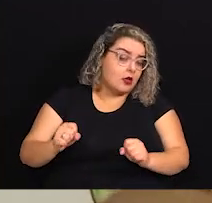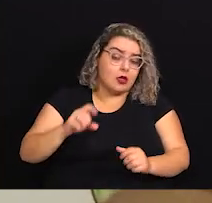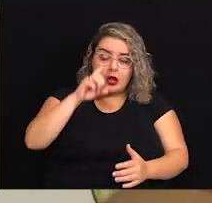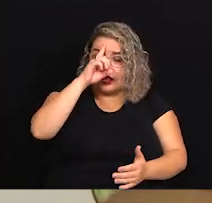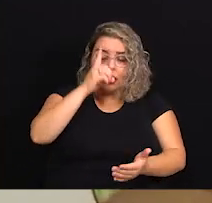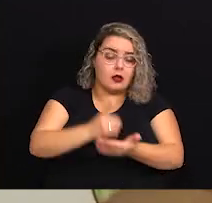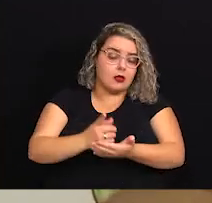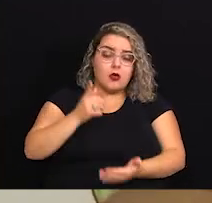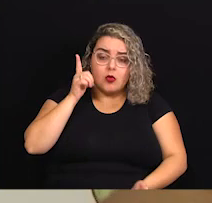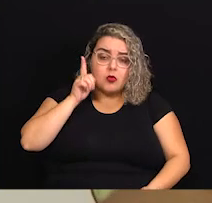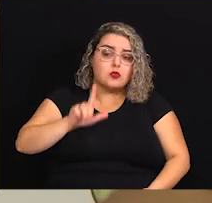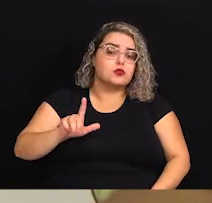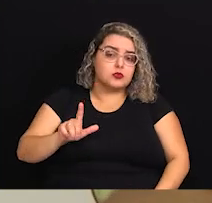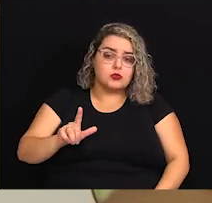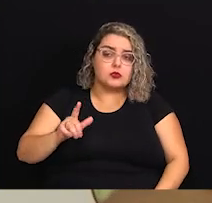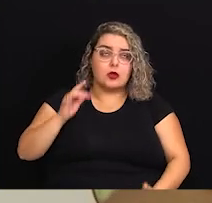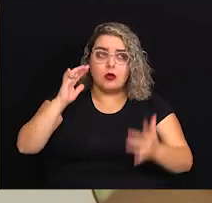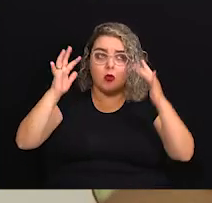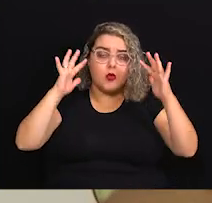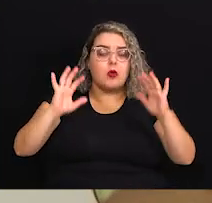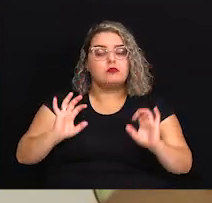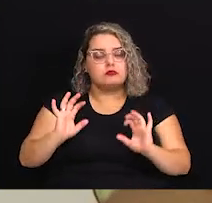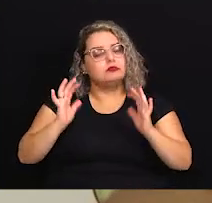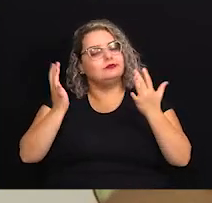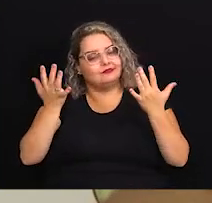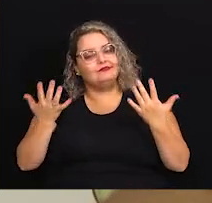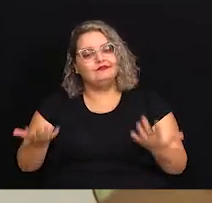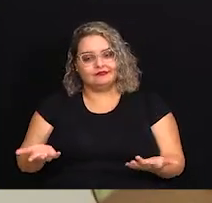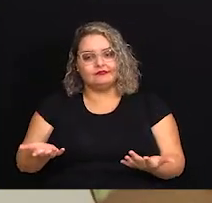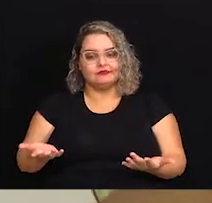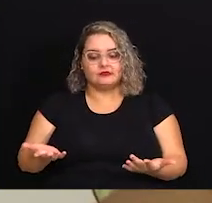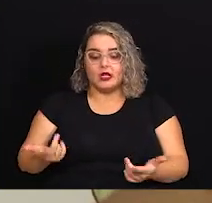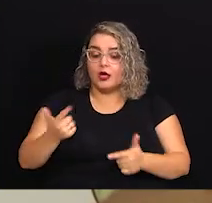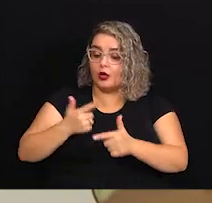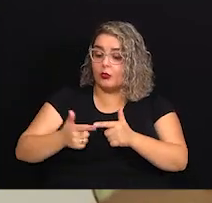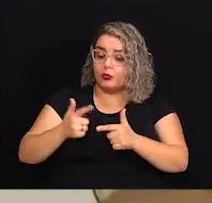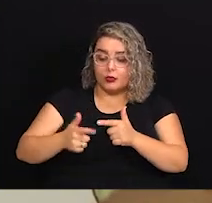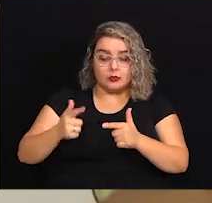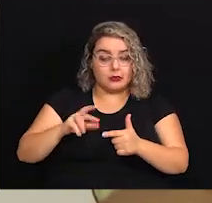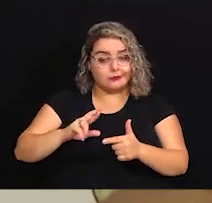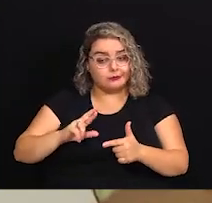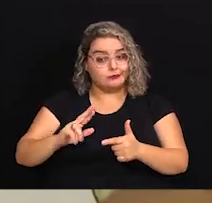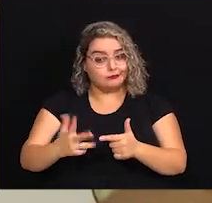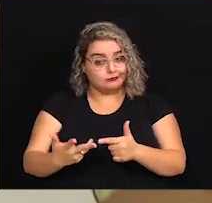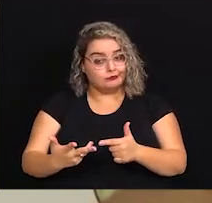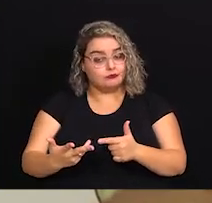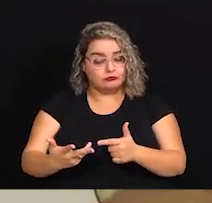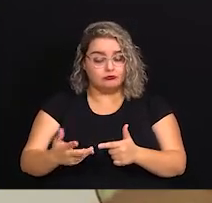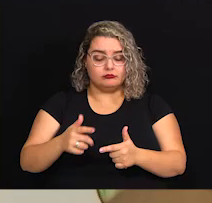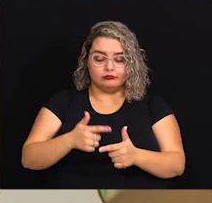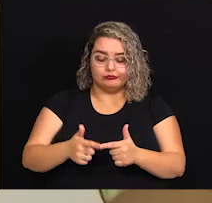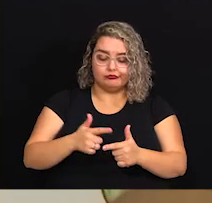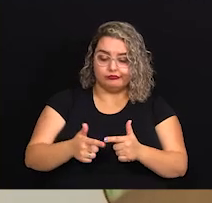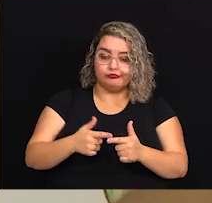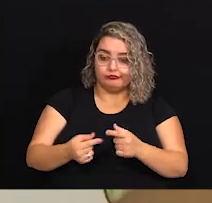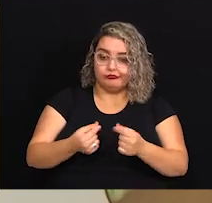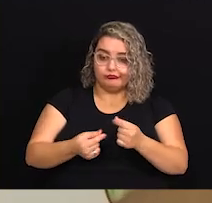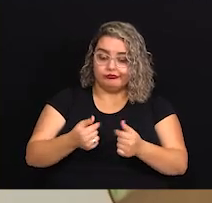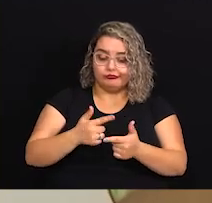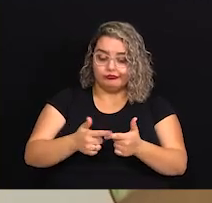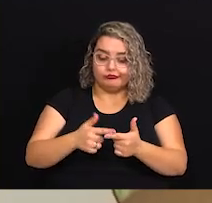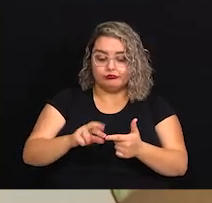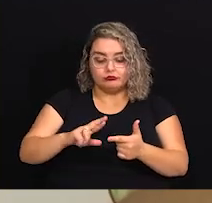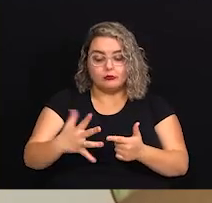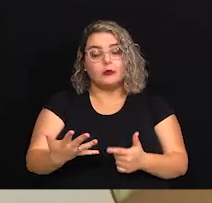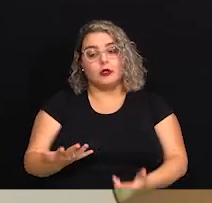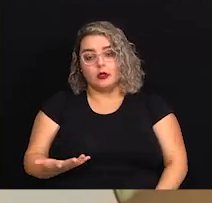que a pessoa consiga conquistar o sonho, ou então resolver algum problema financeiro, porque às vezes empréstimos, geralmente a pessoa pede para